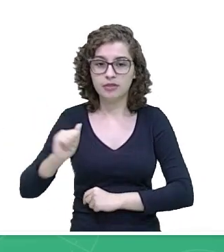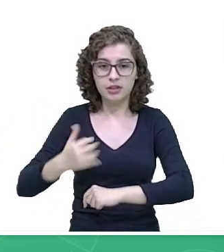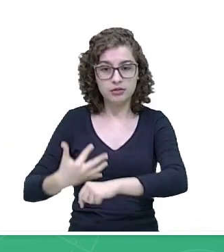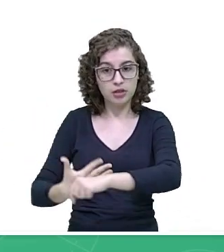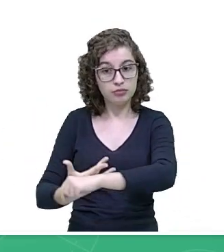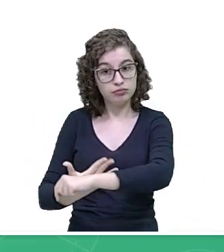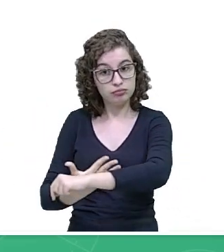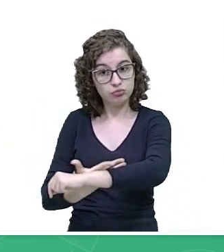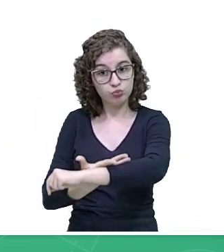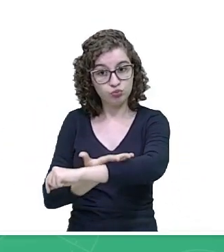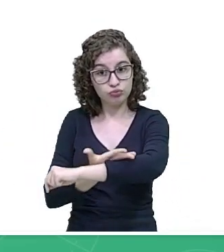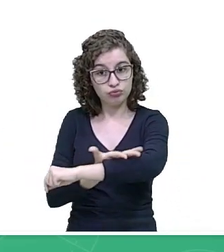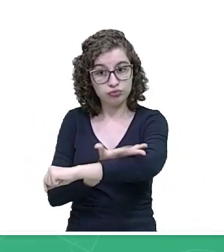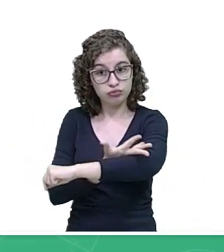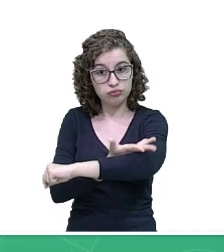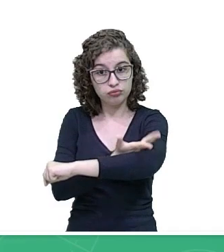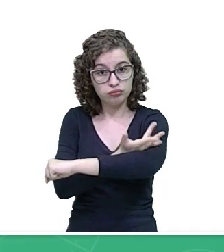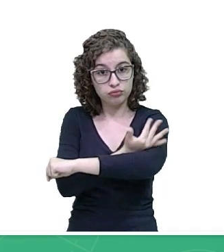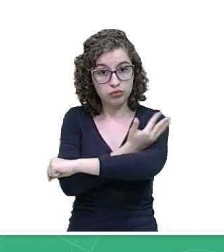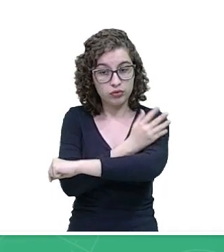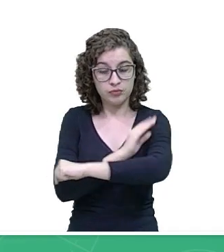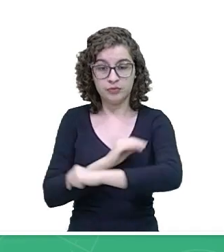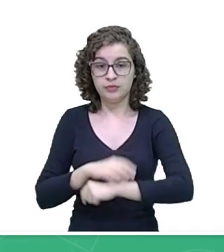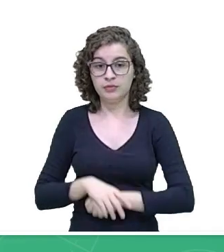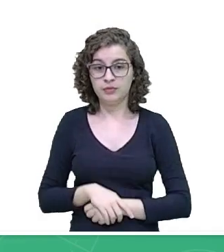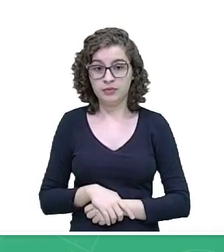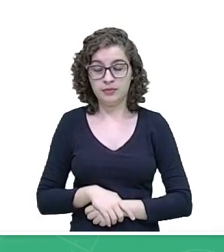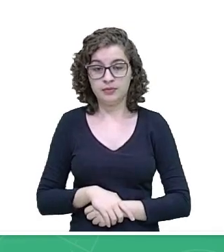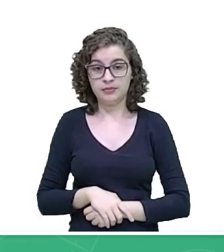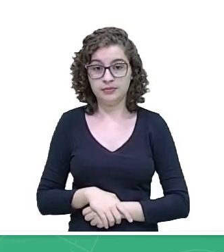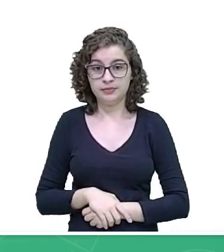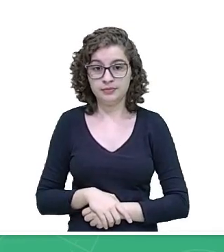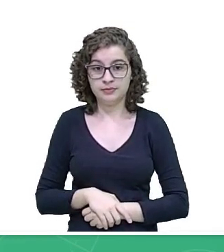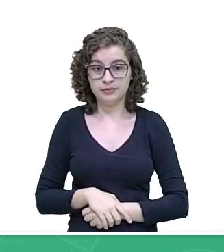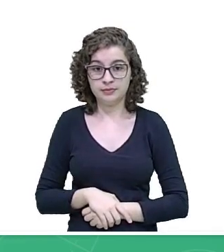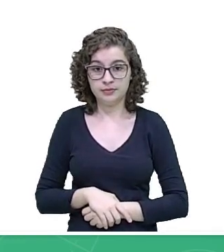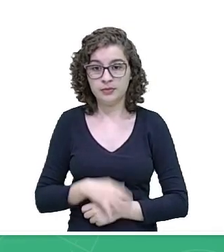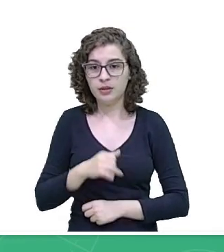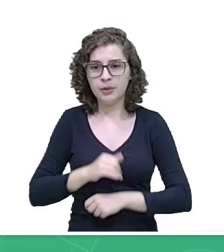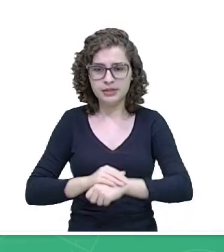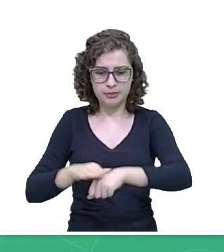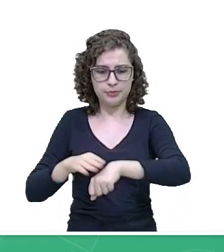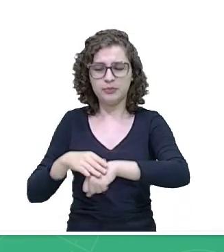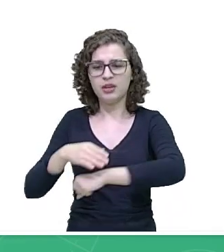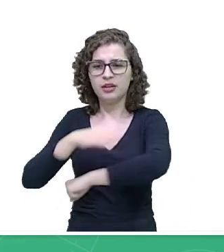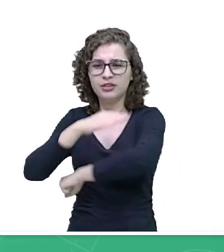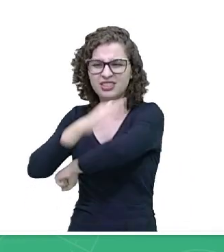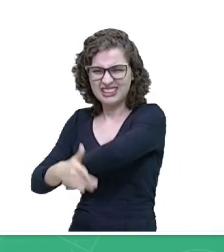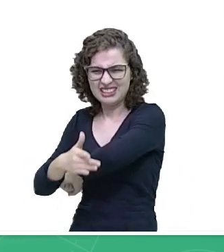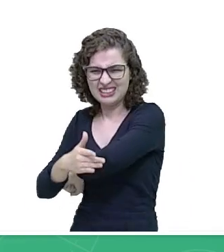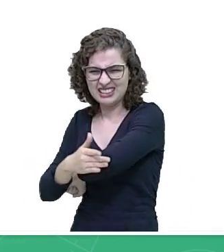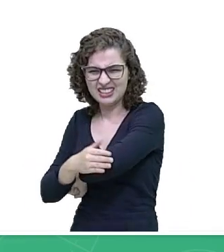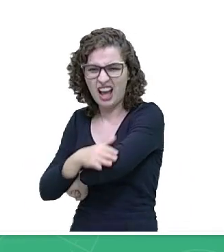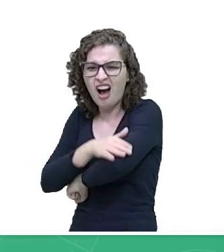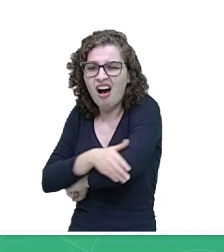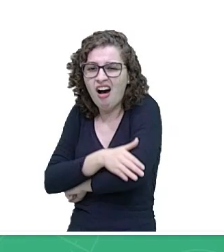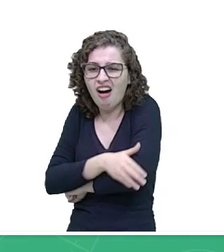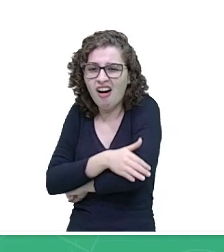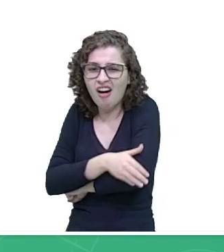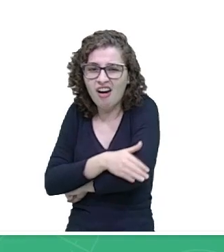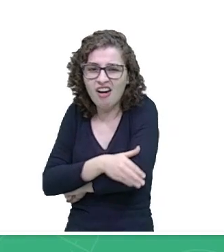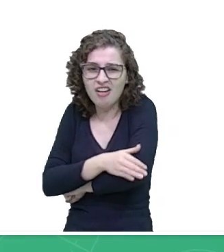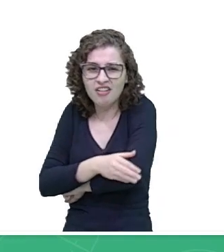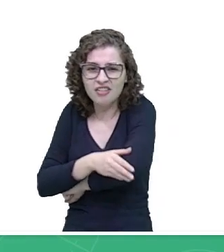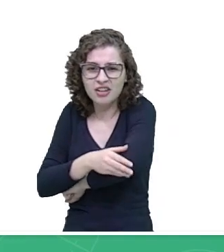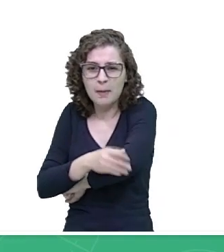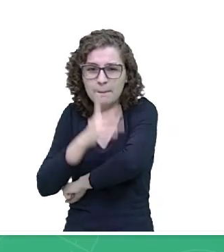circular pelo sistema linfático. Eu não sei se você às vezes já ralou, por exemplo, o cotovelo. Quando rala o cotovelo assim, só em cima sai